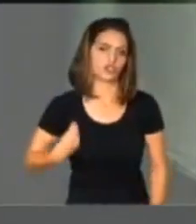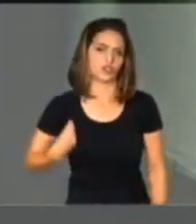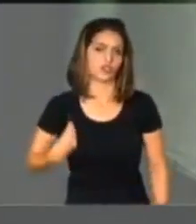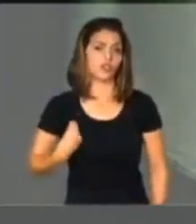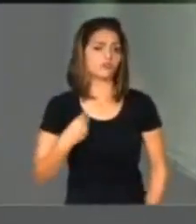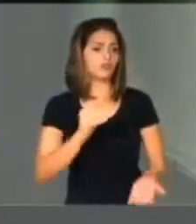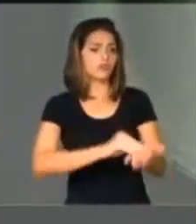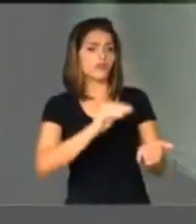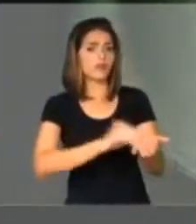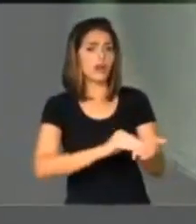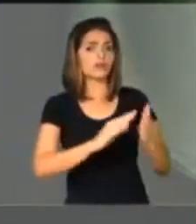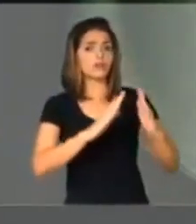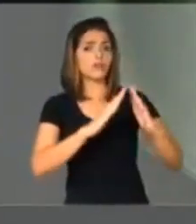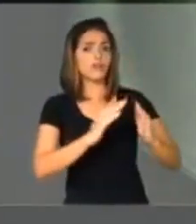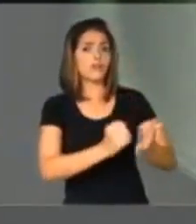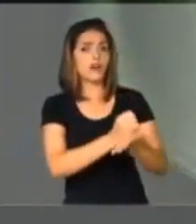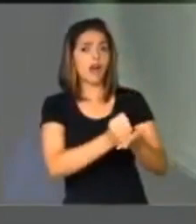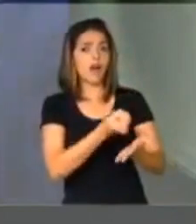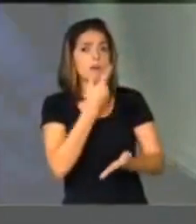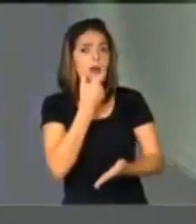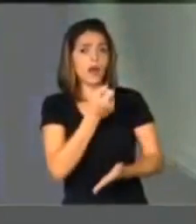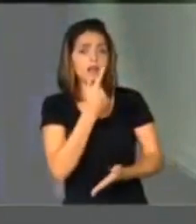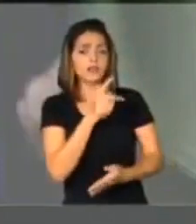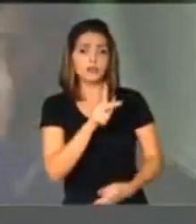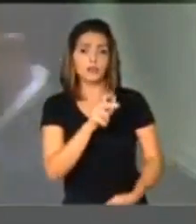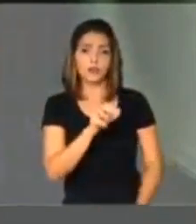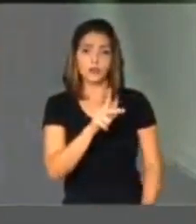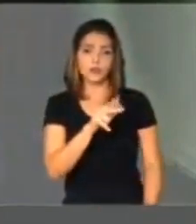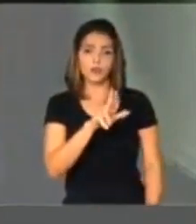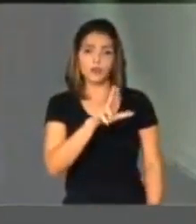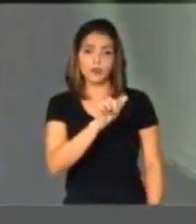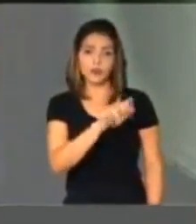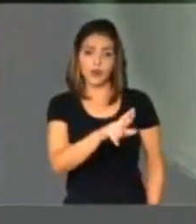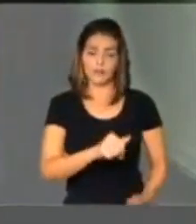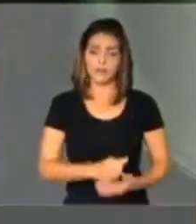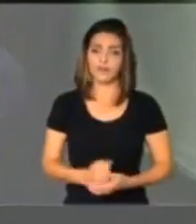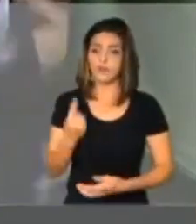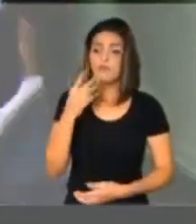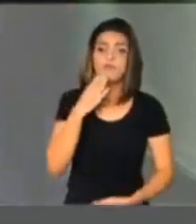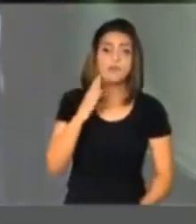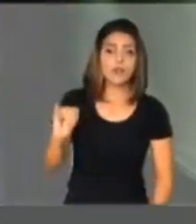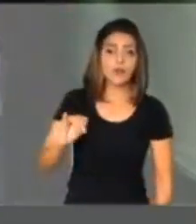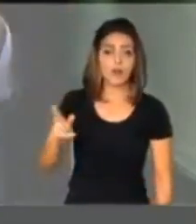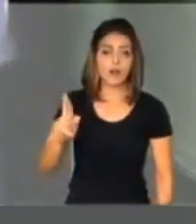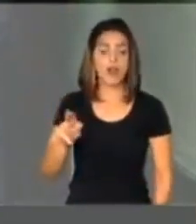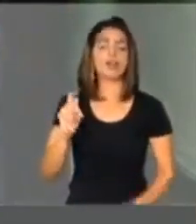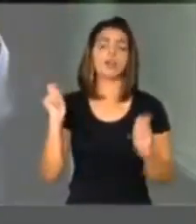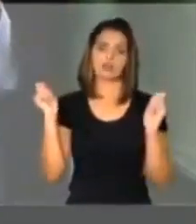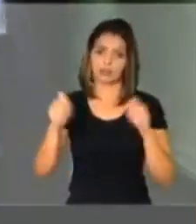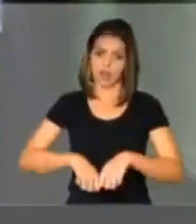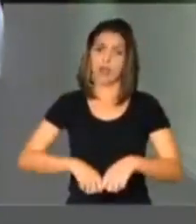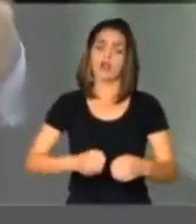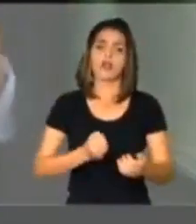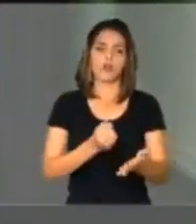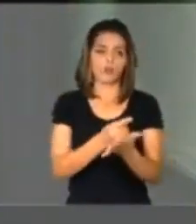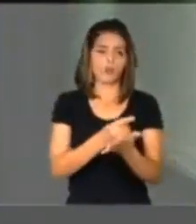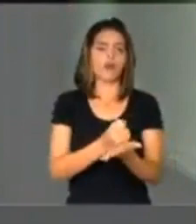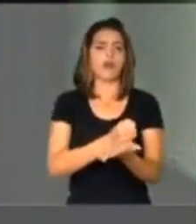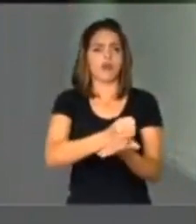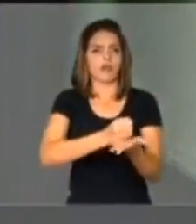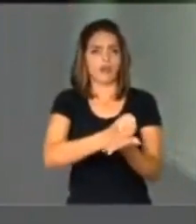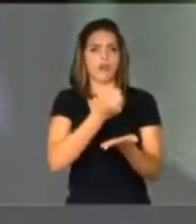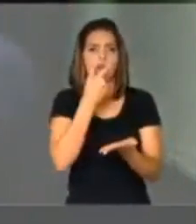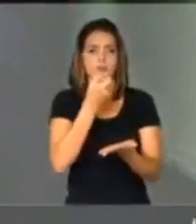estão faltando nas farmácias populares. 1 bilhão de reais apenas permitiria o atendimento de milhares